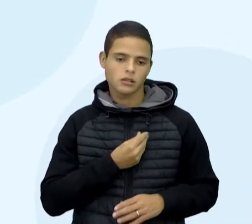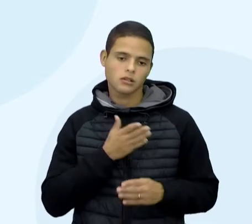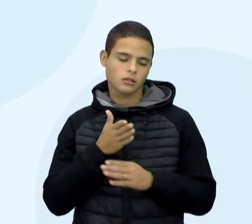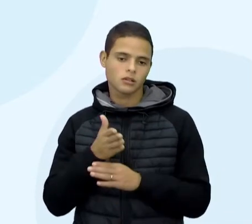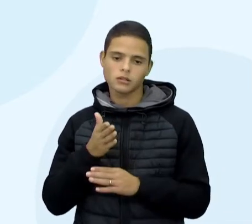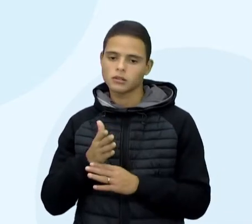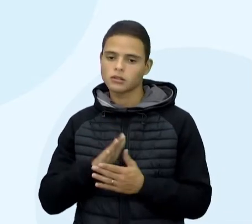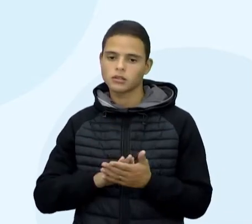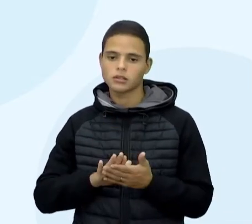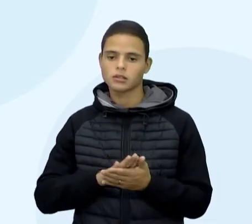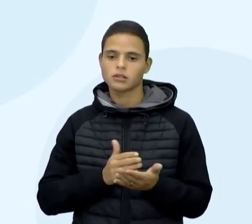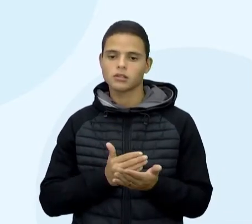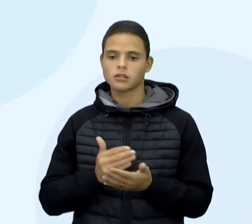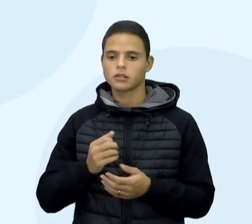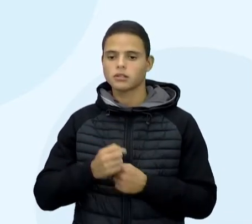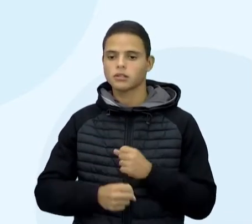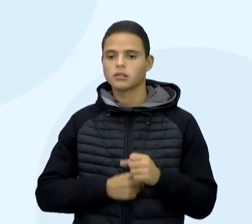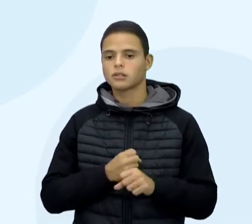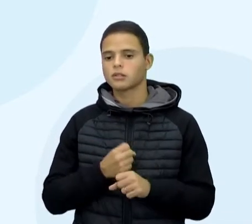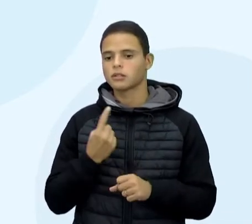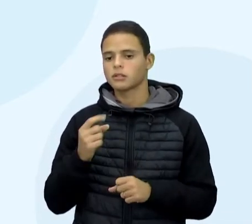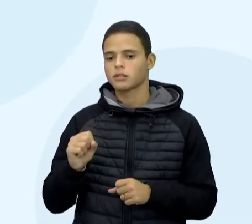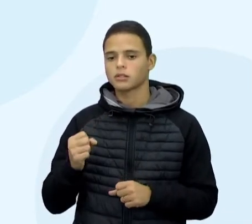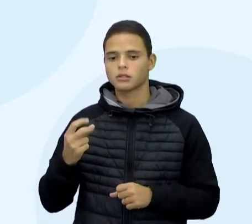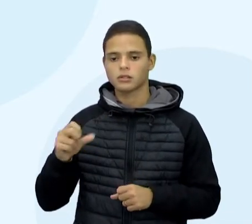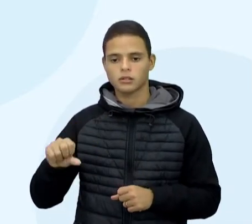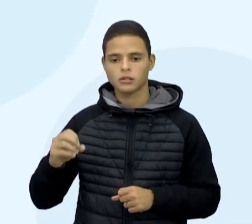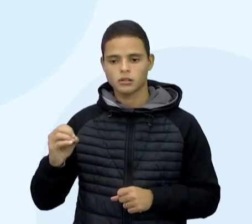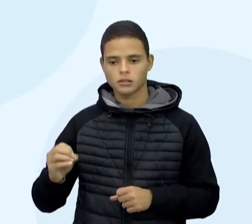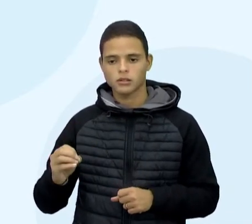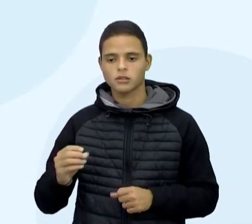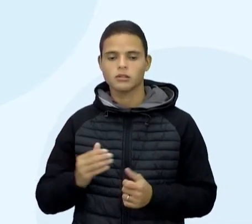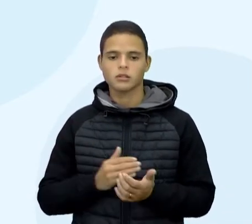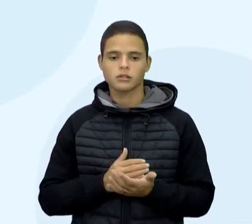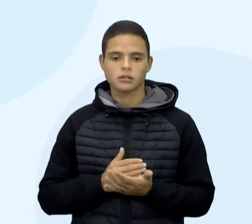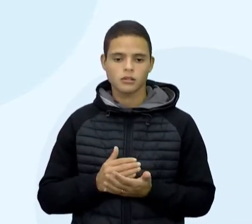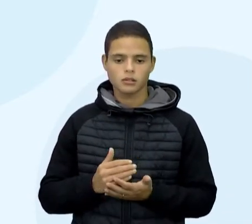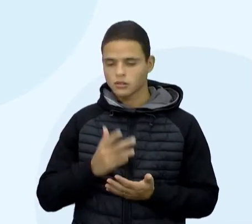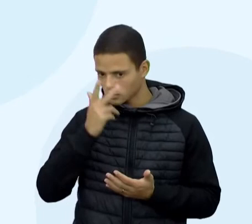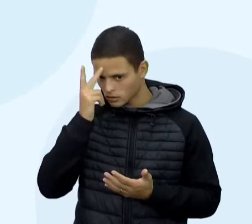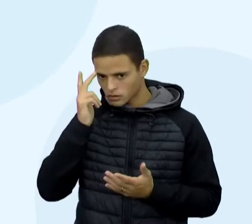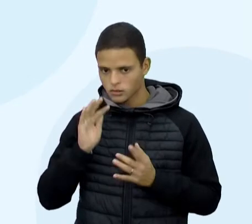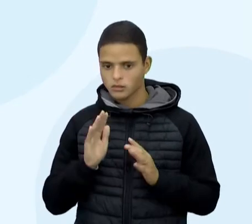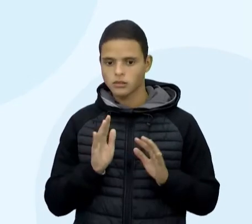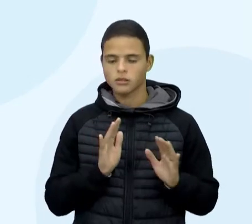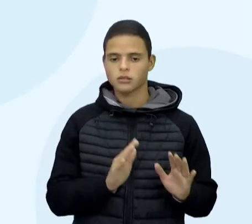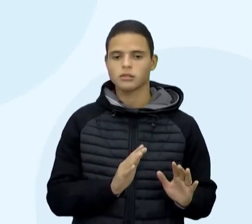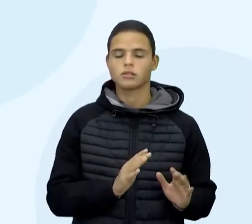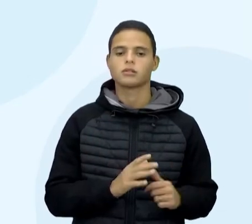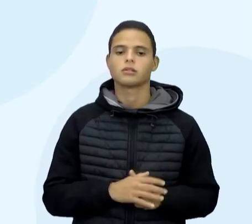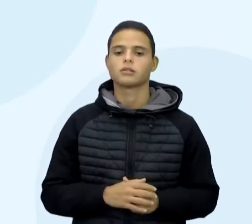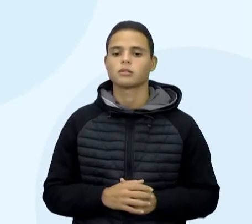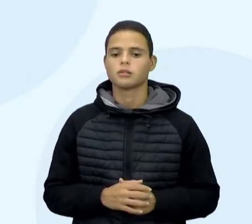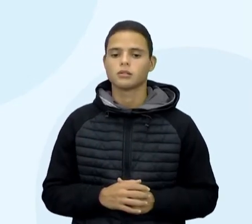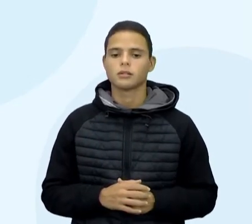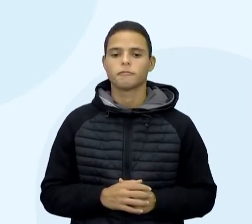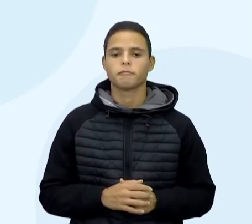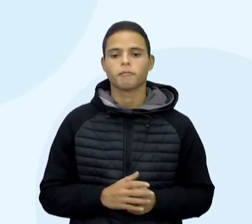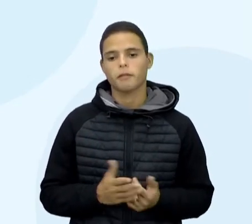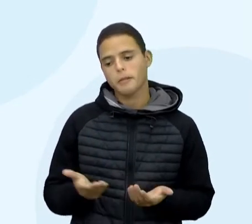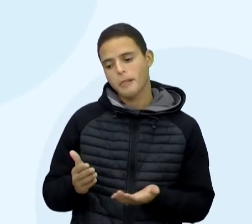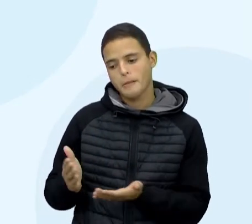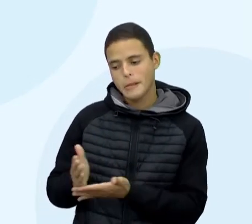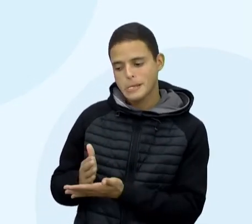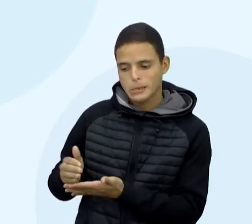habitações, tá? Então, a partir de 1890, essa região começou a ser habitada por moradores que